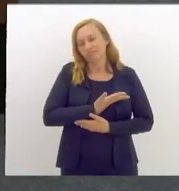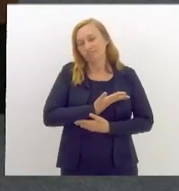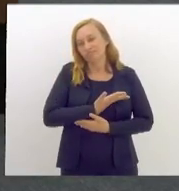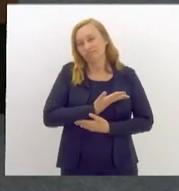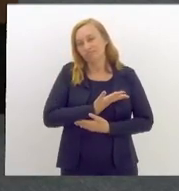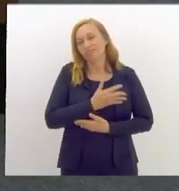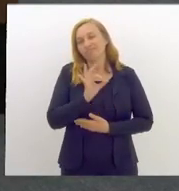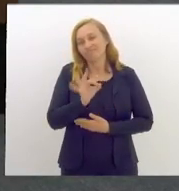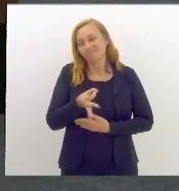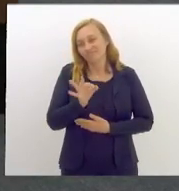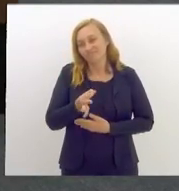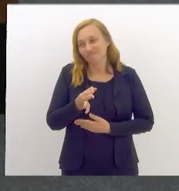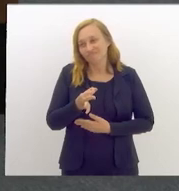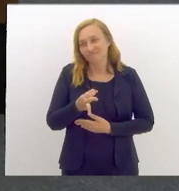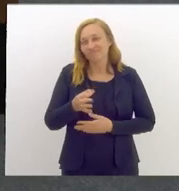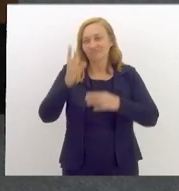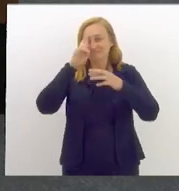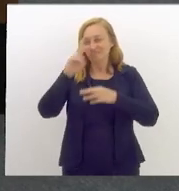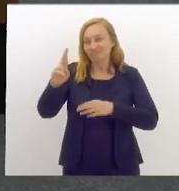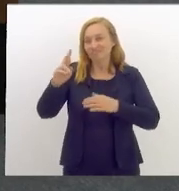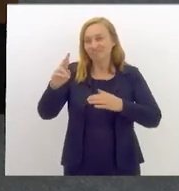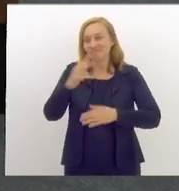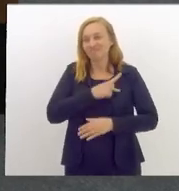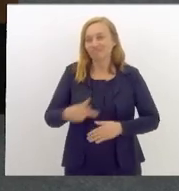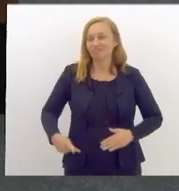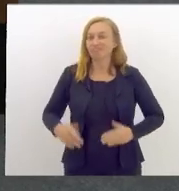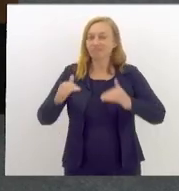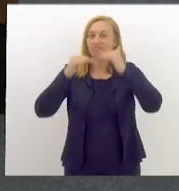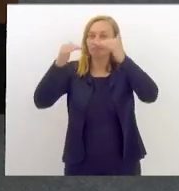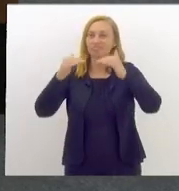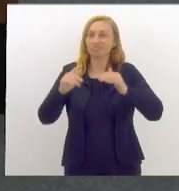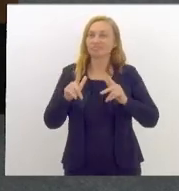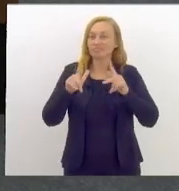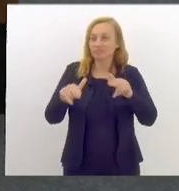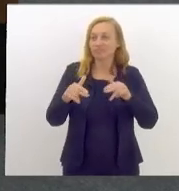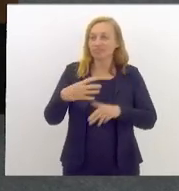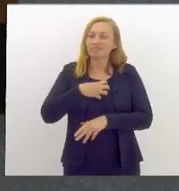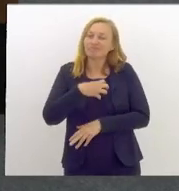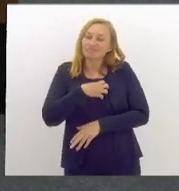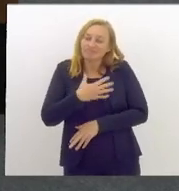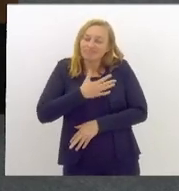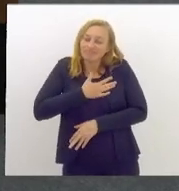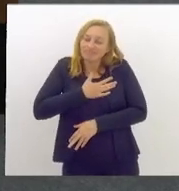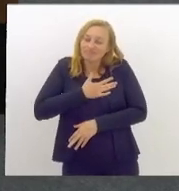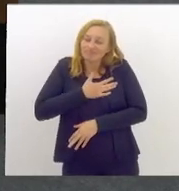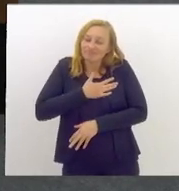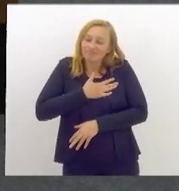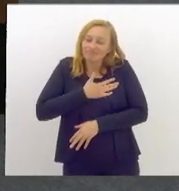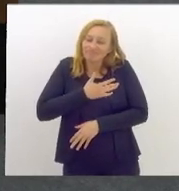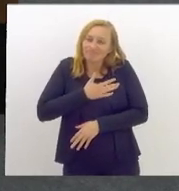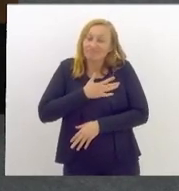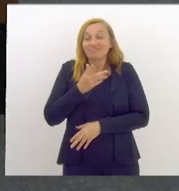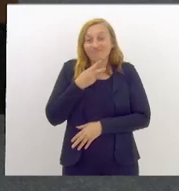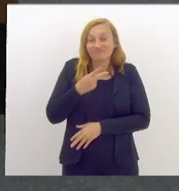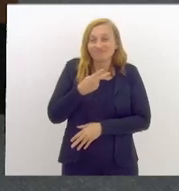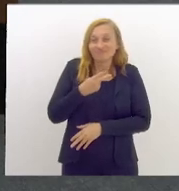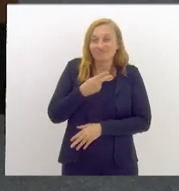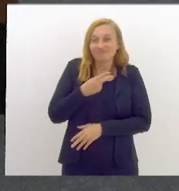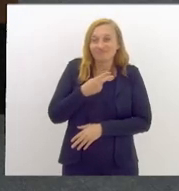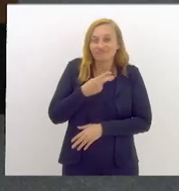tenho certeza que vossa excelência tem o mesmo sentimento por mim é e dizer